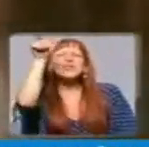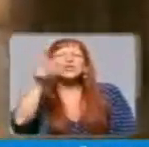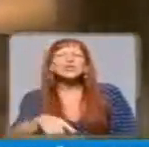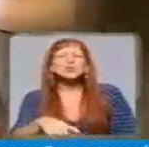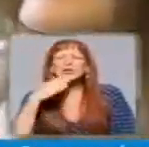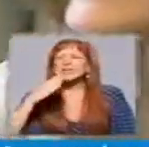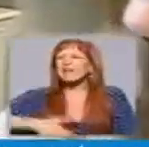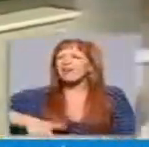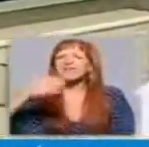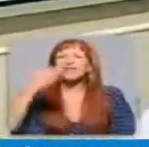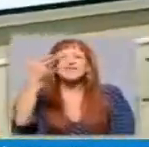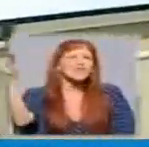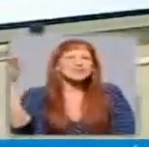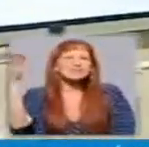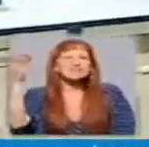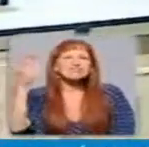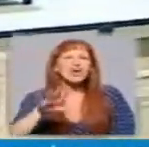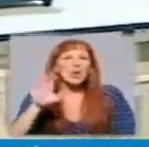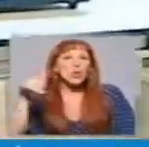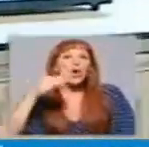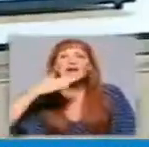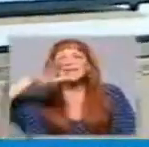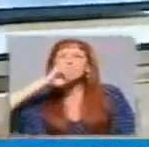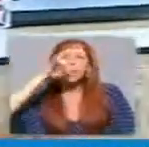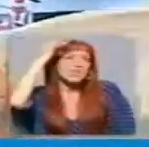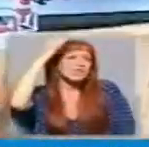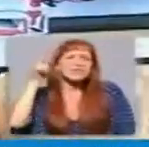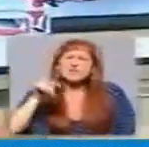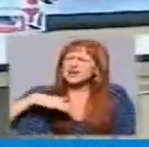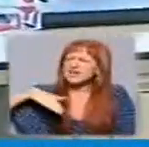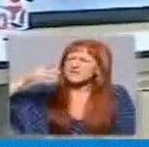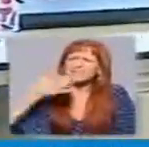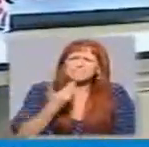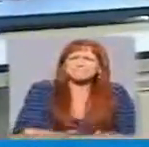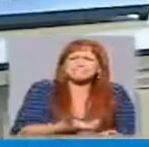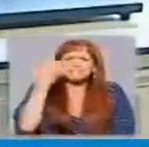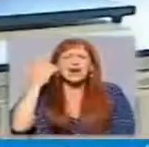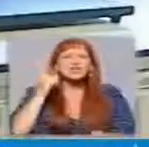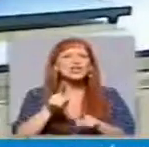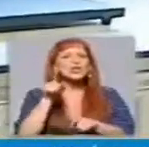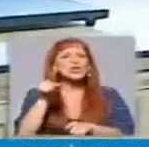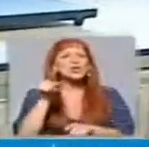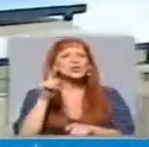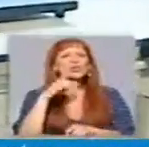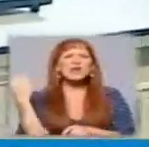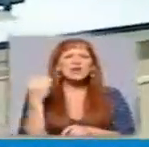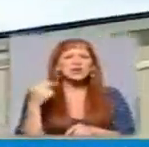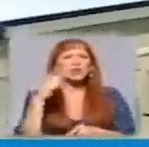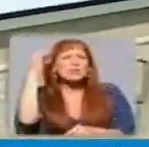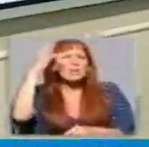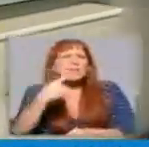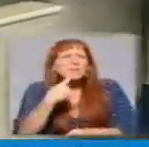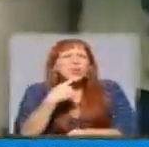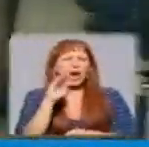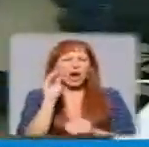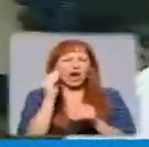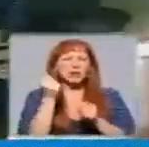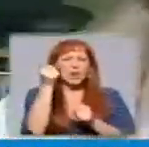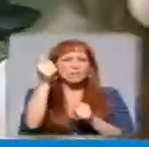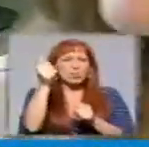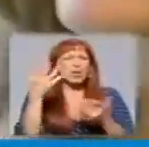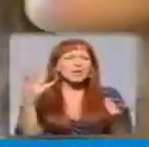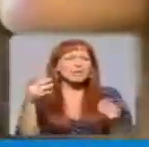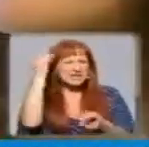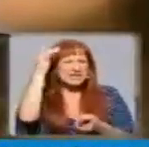na tua idade é qualquer e da podemos nos divertir mas na tua idade ainda muito baixo tu és uma jovem que diversos muitas boa aluna